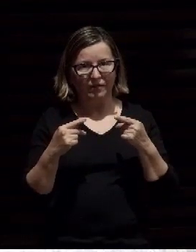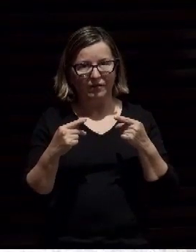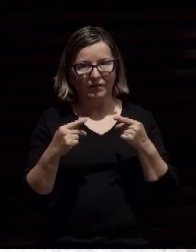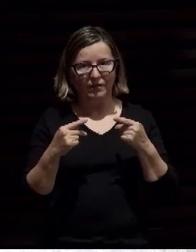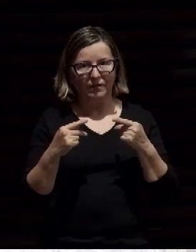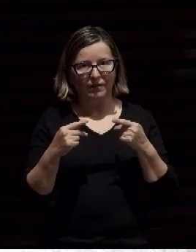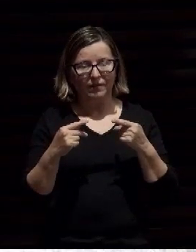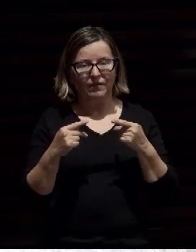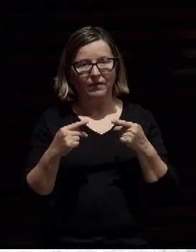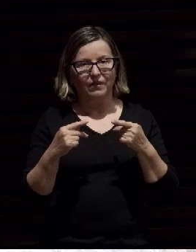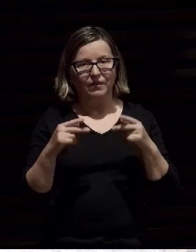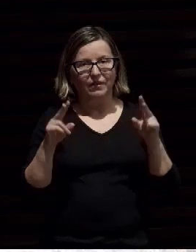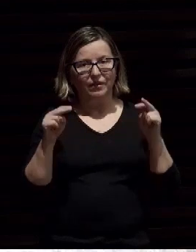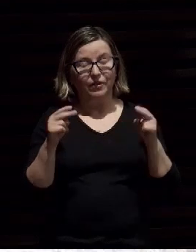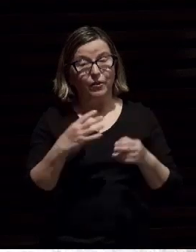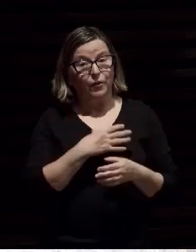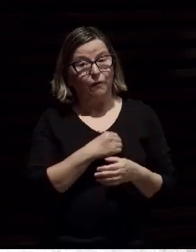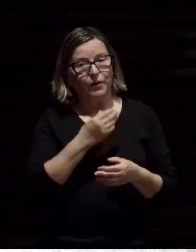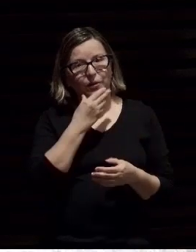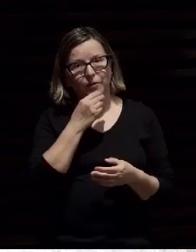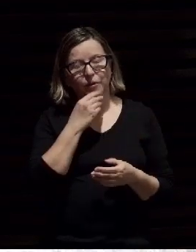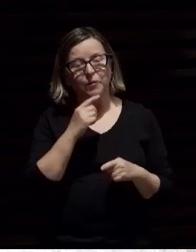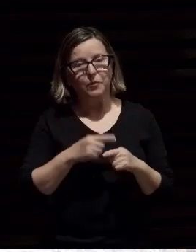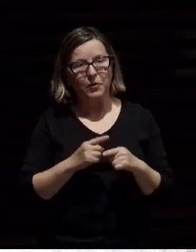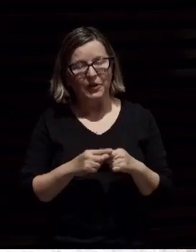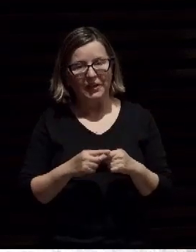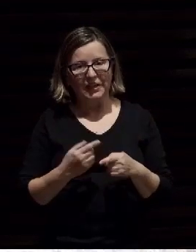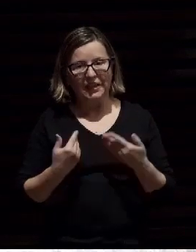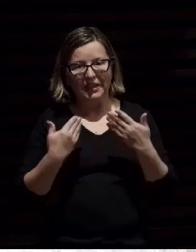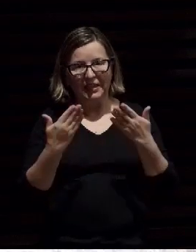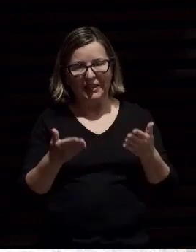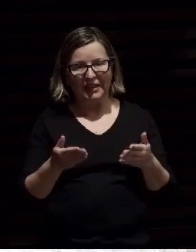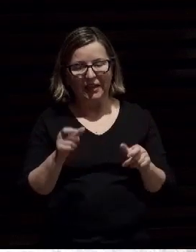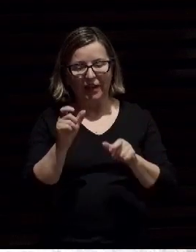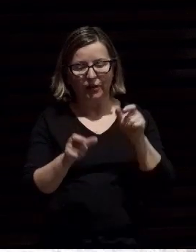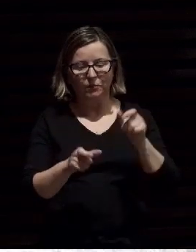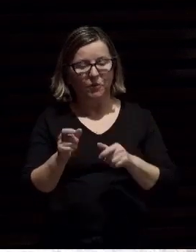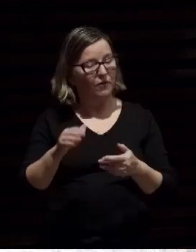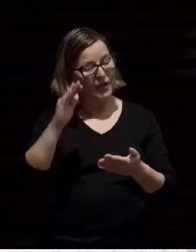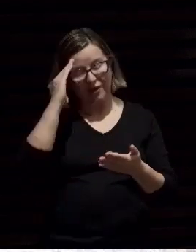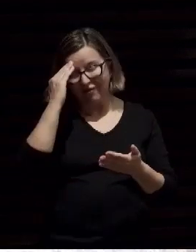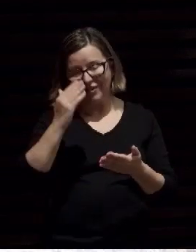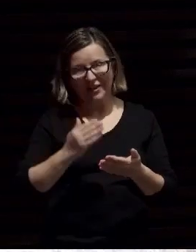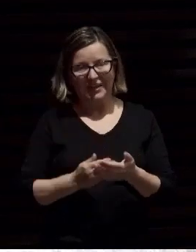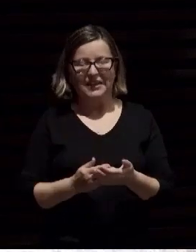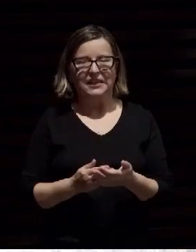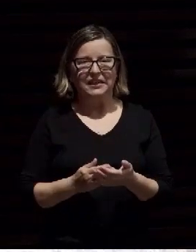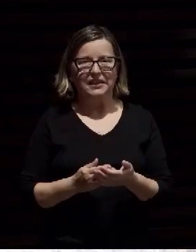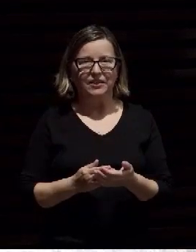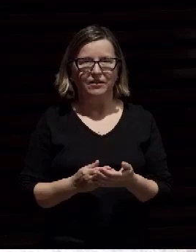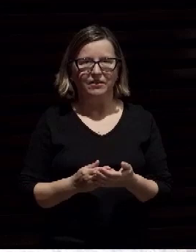Pois será ele entregue aos gentios, escarnecido,